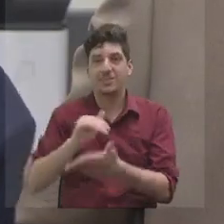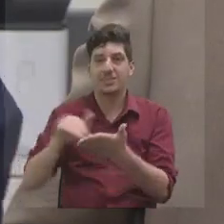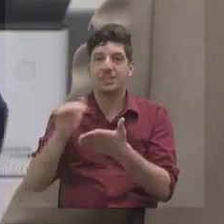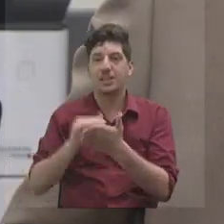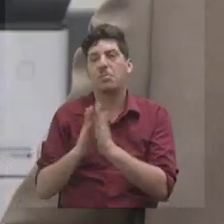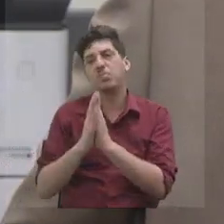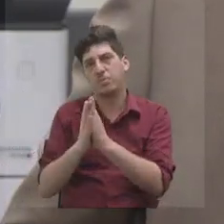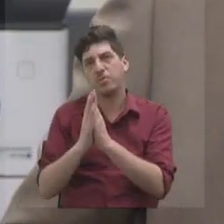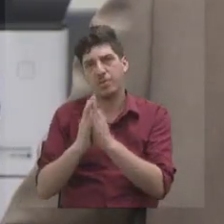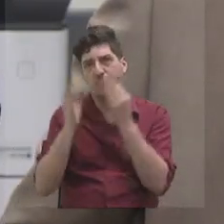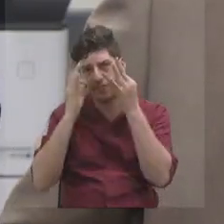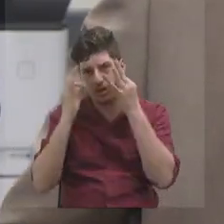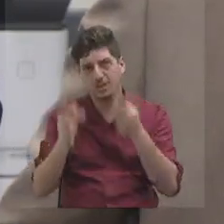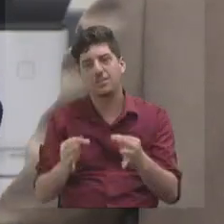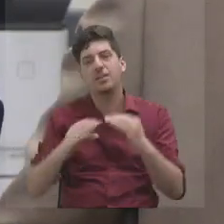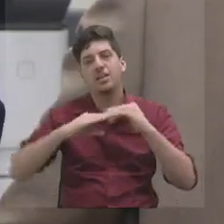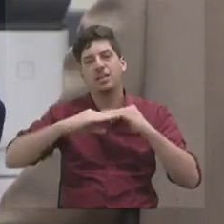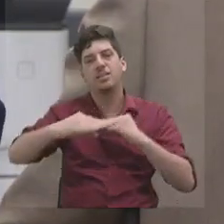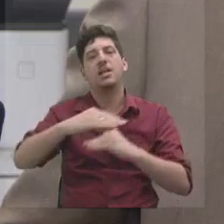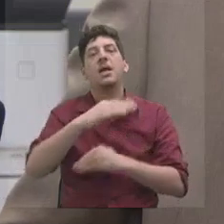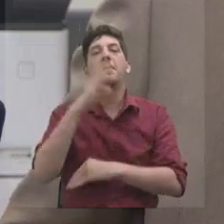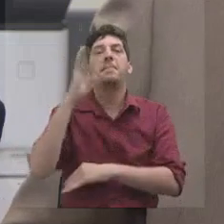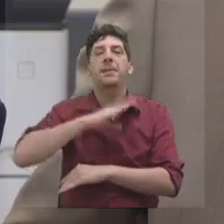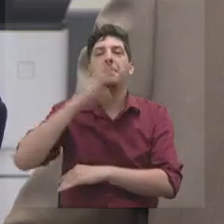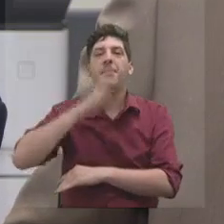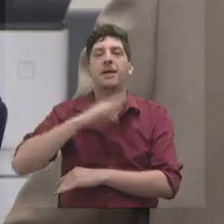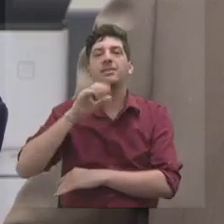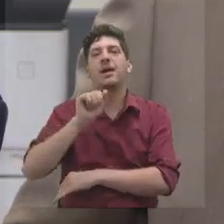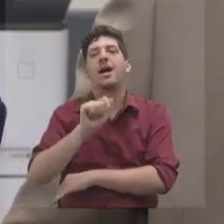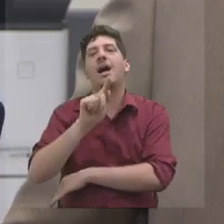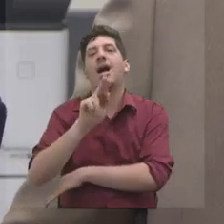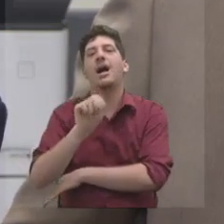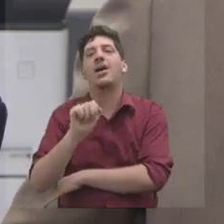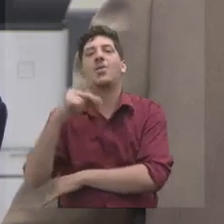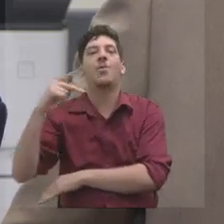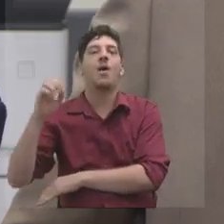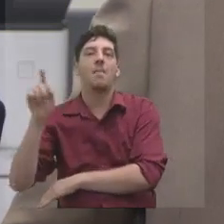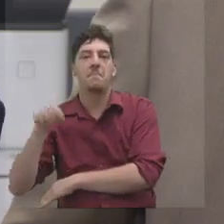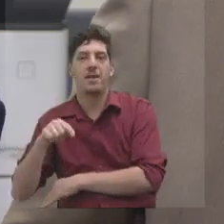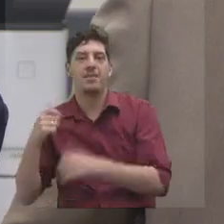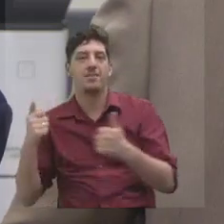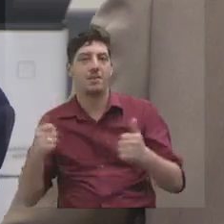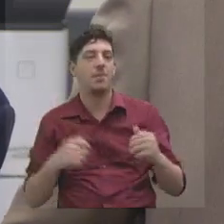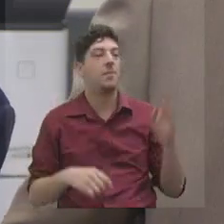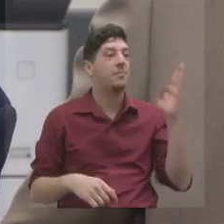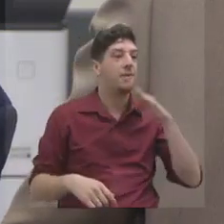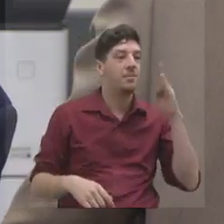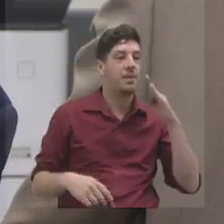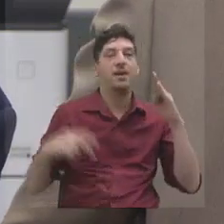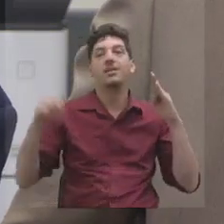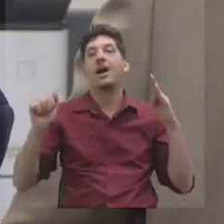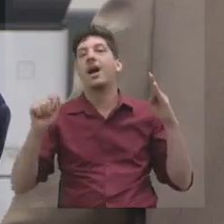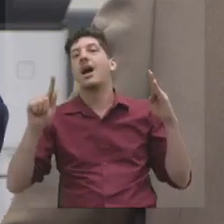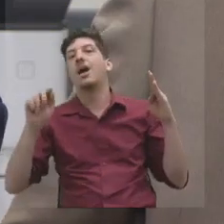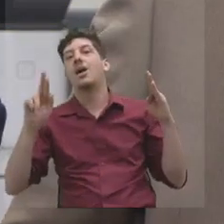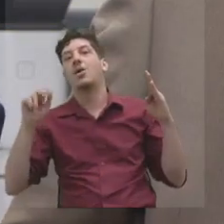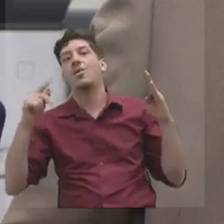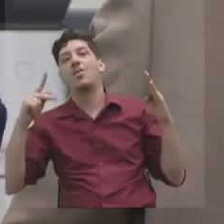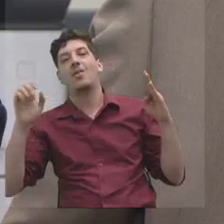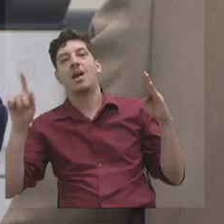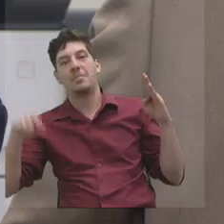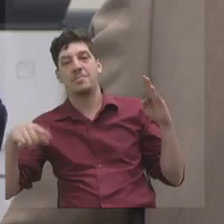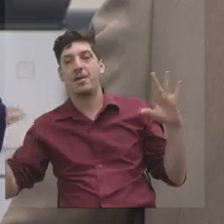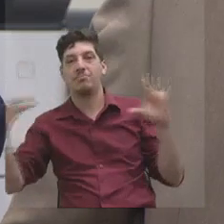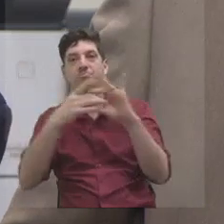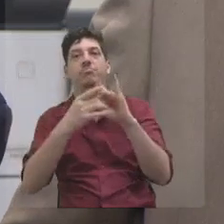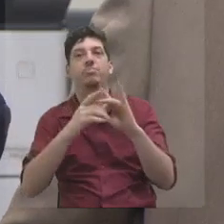a estrada Pimenta Guapé ela não liga Pimenta Guapé ela liga o noroeste amigo centro-oeste é o sul